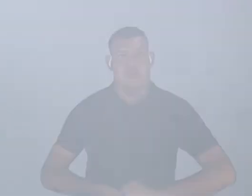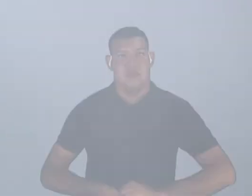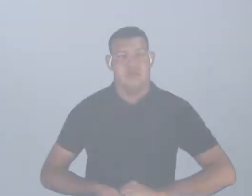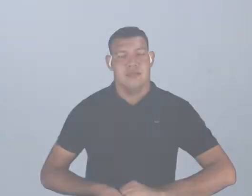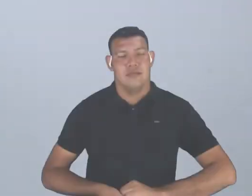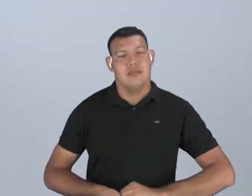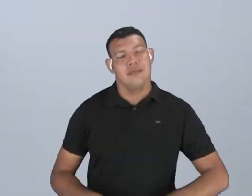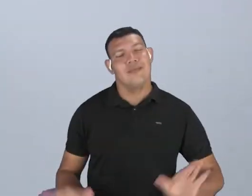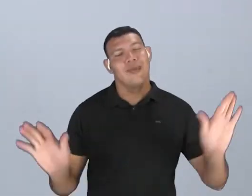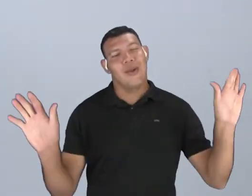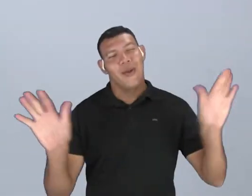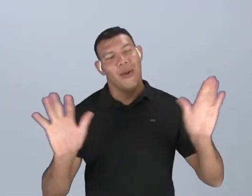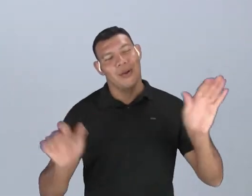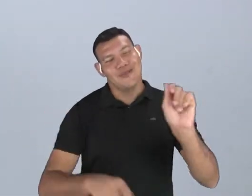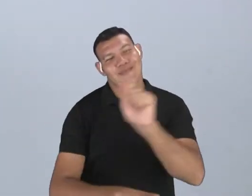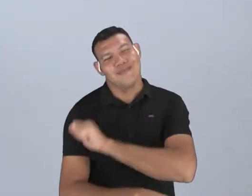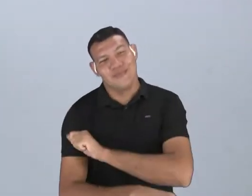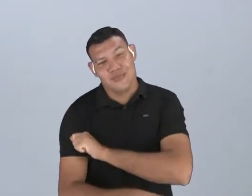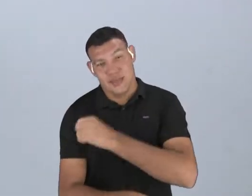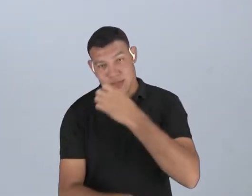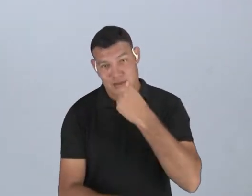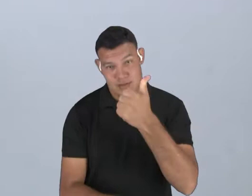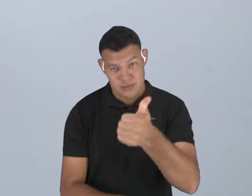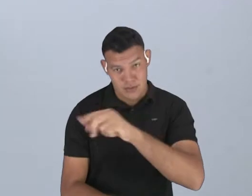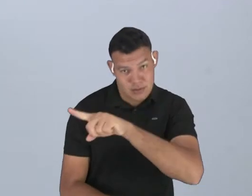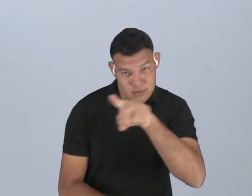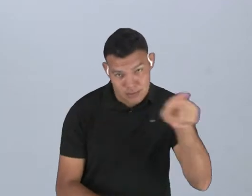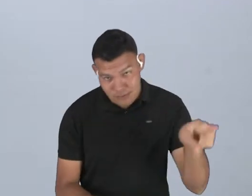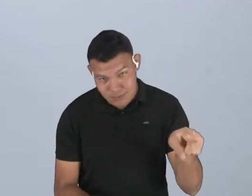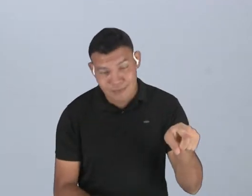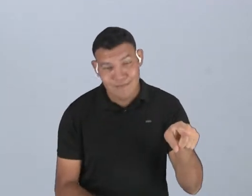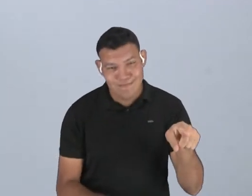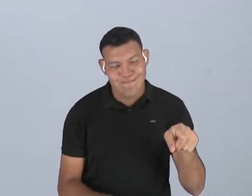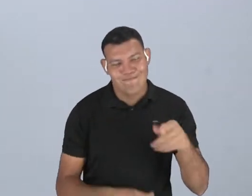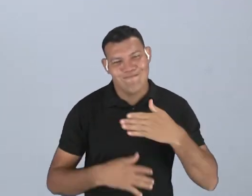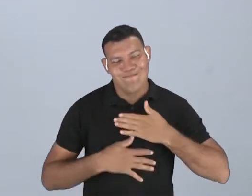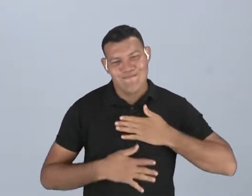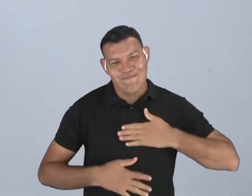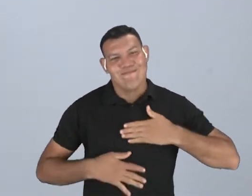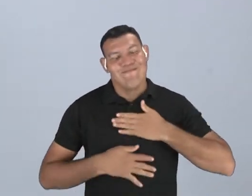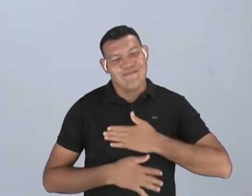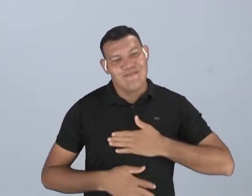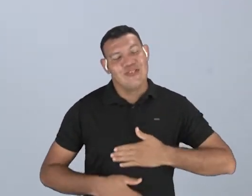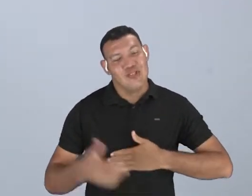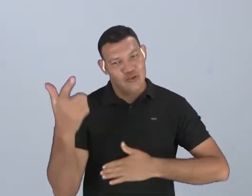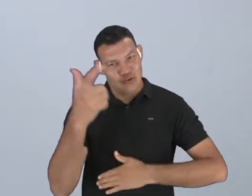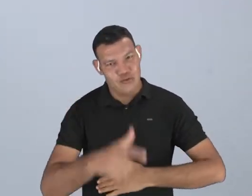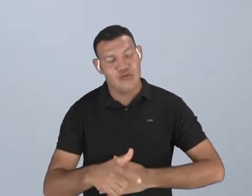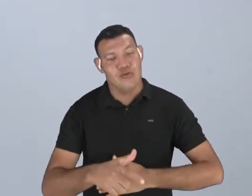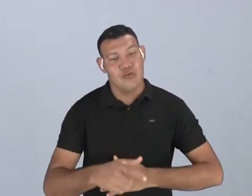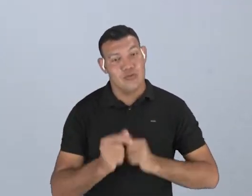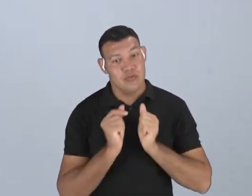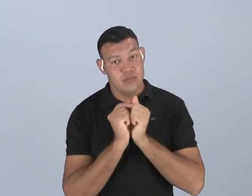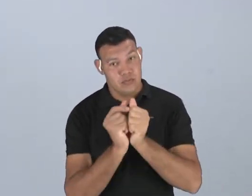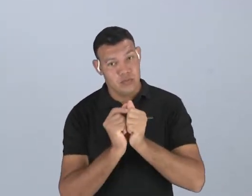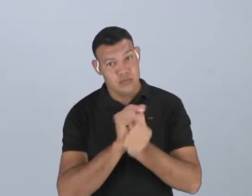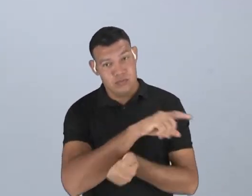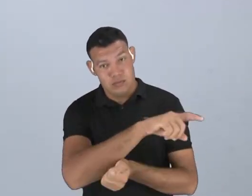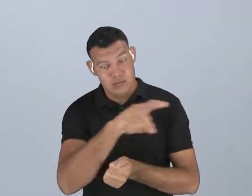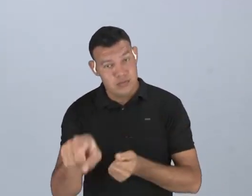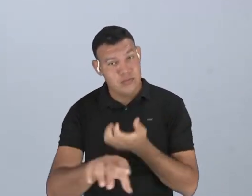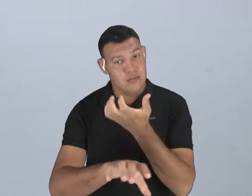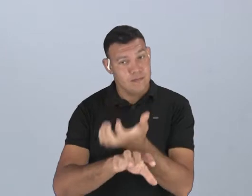Olá, alunos! Tudo bem com vocês? Prazer mais uma vez estar com vocês. Mais uma aula de língua